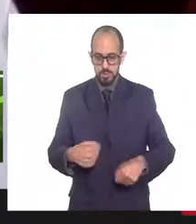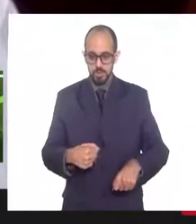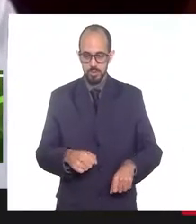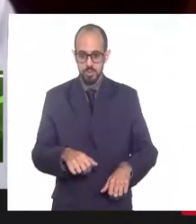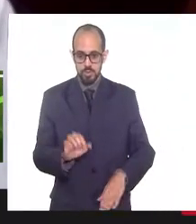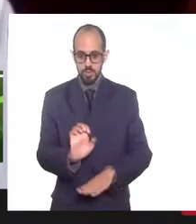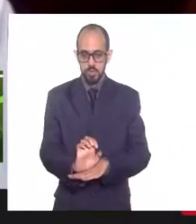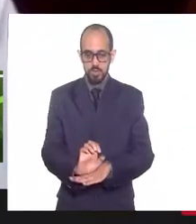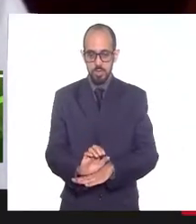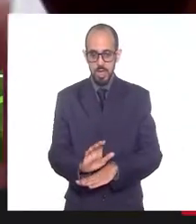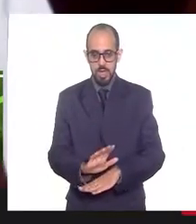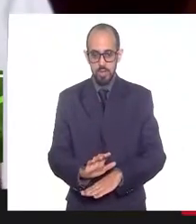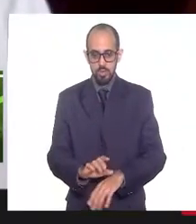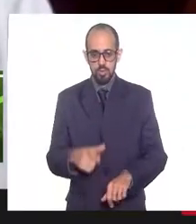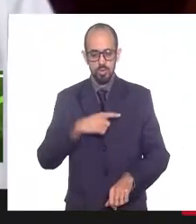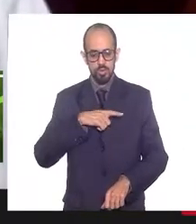ações